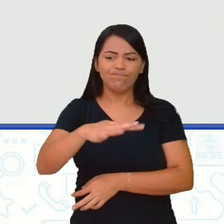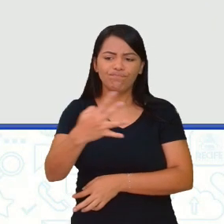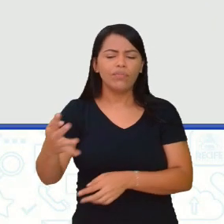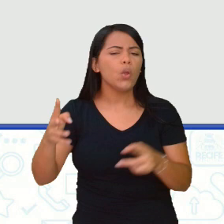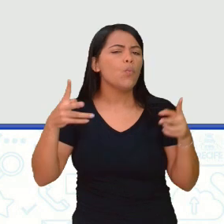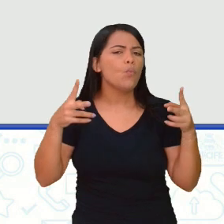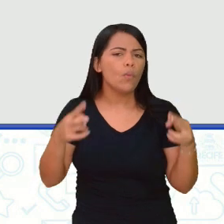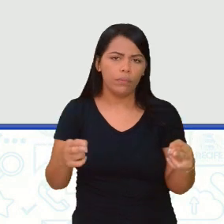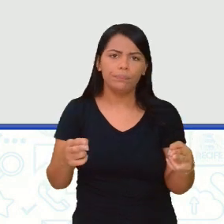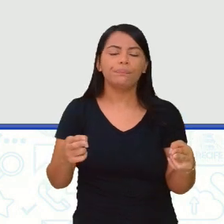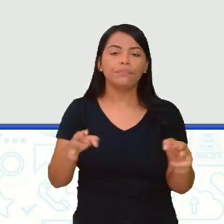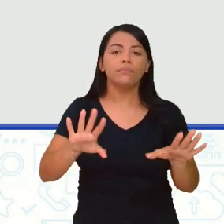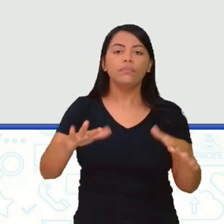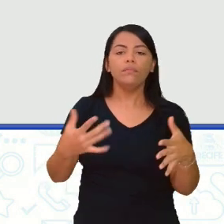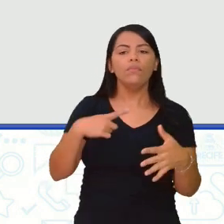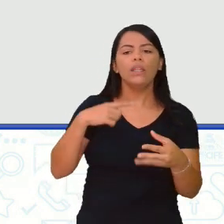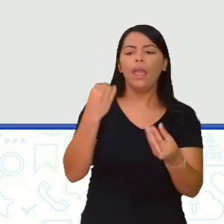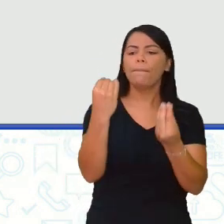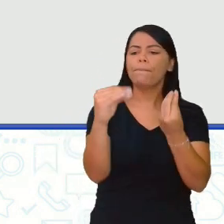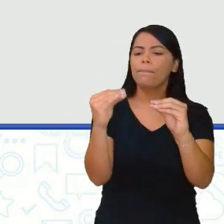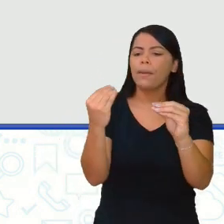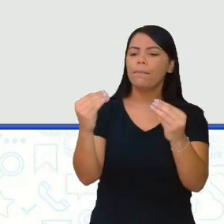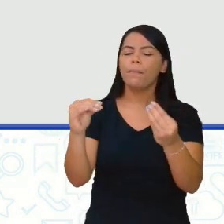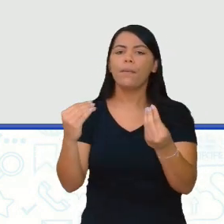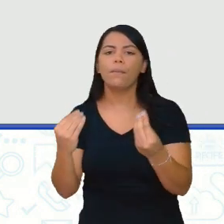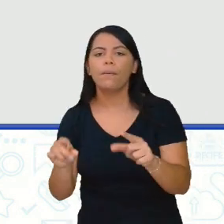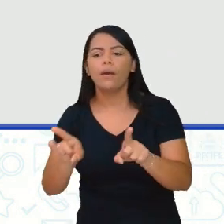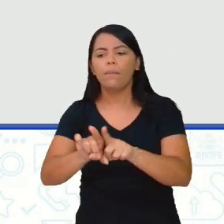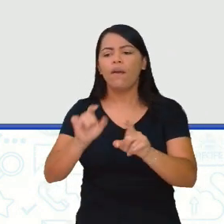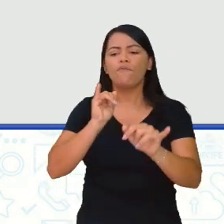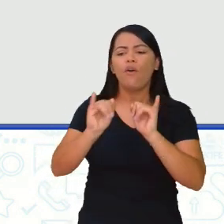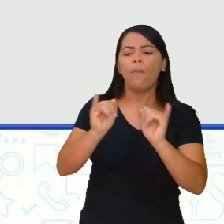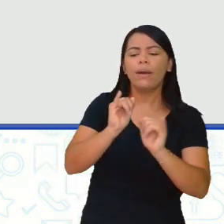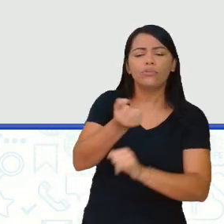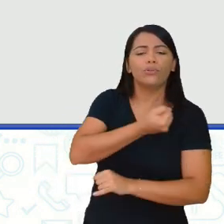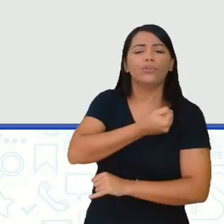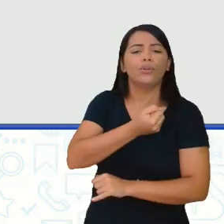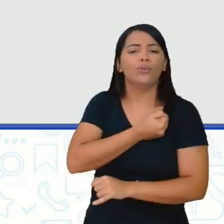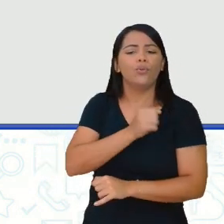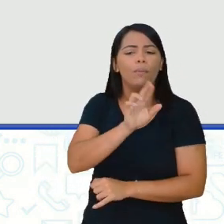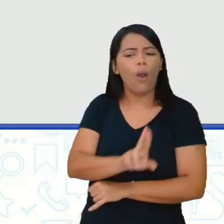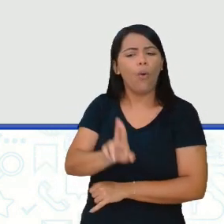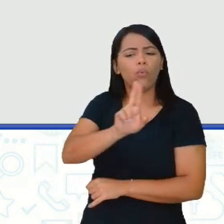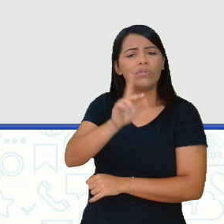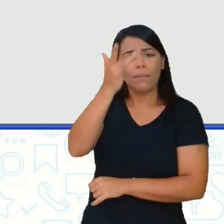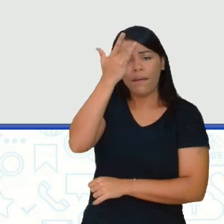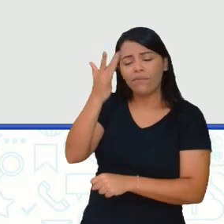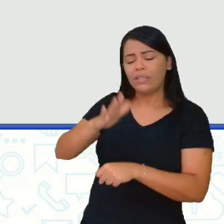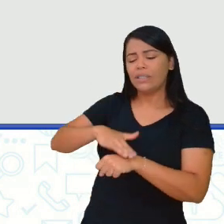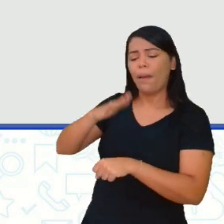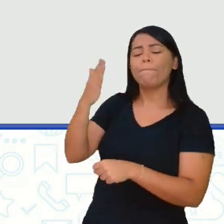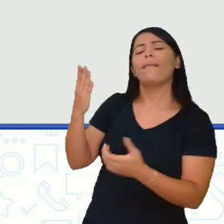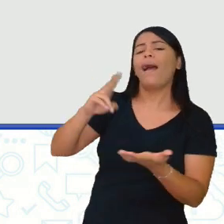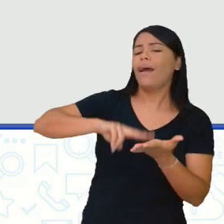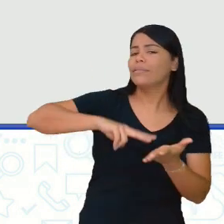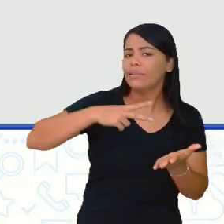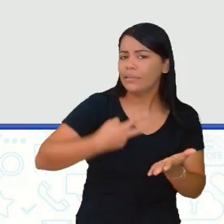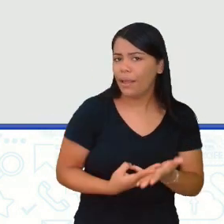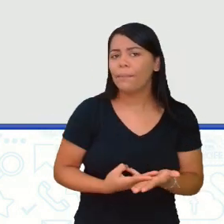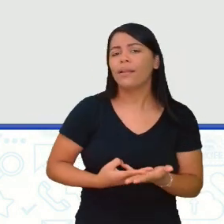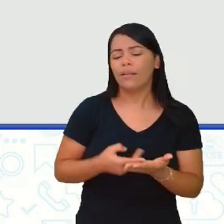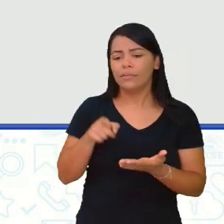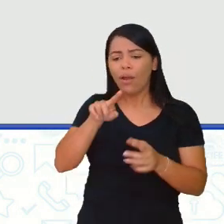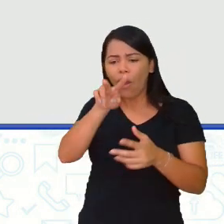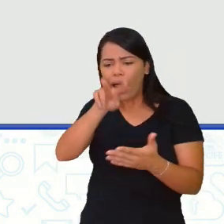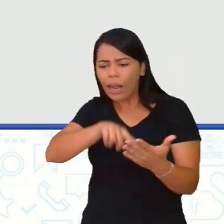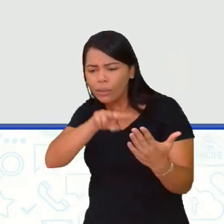Representações visuais de dados e informações numéricas, que servem para facilitar a interpretação deles. Por